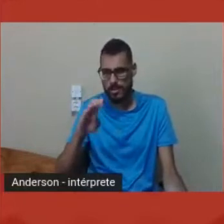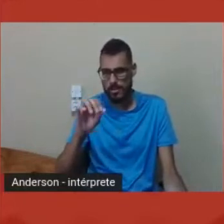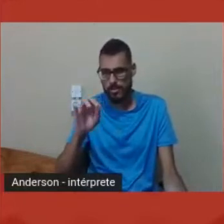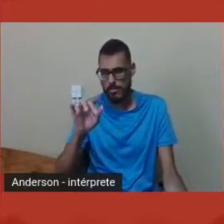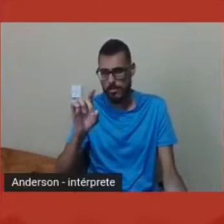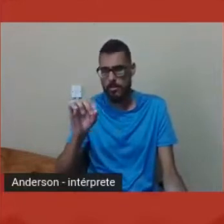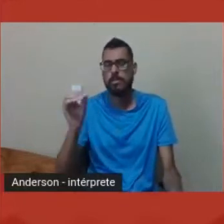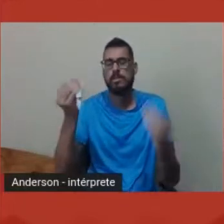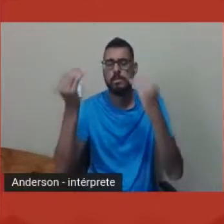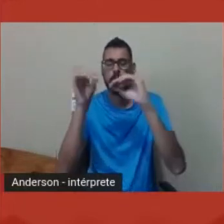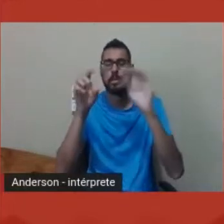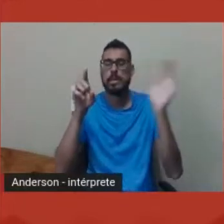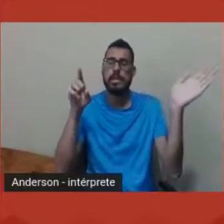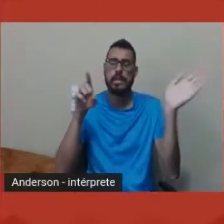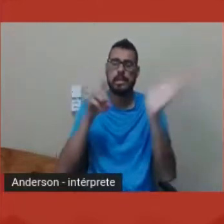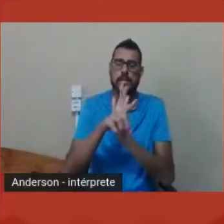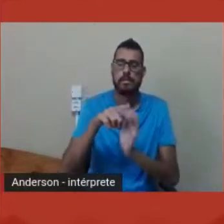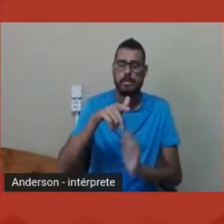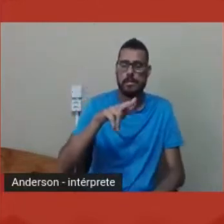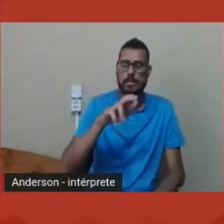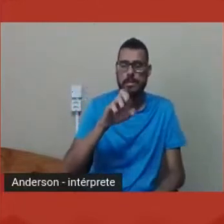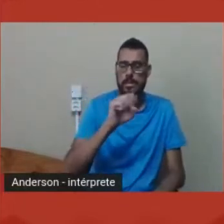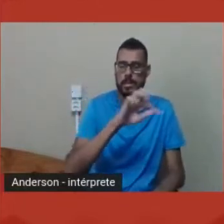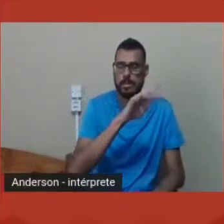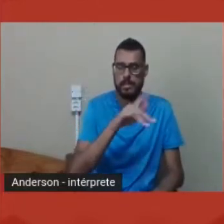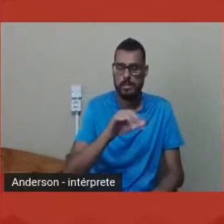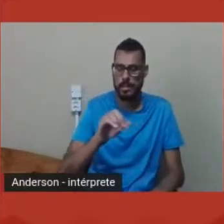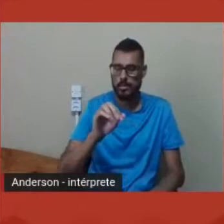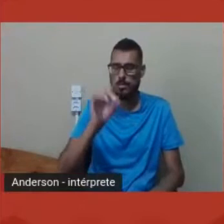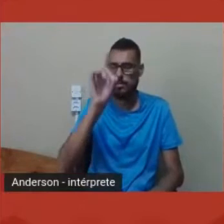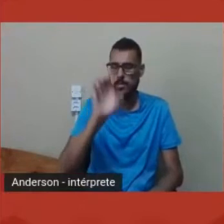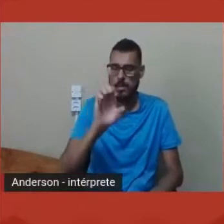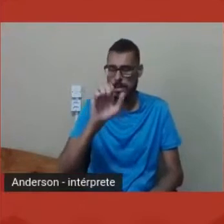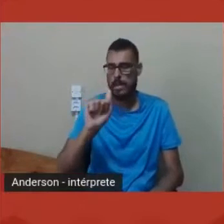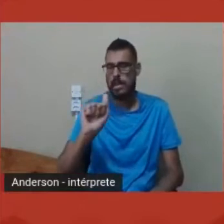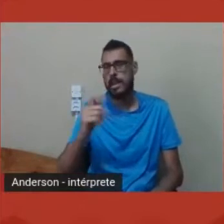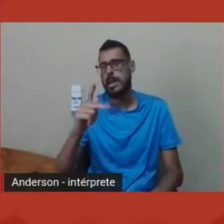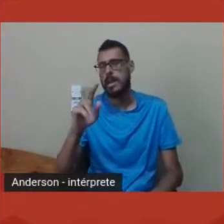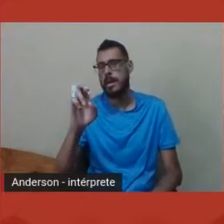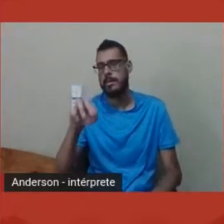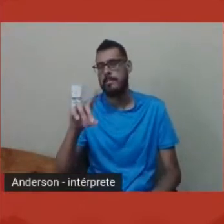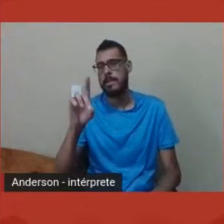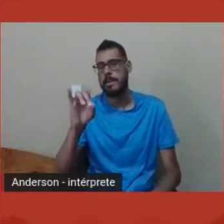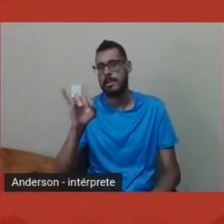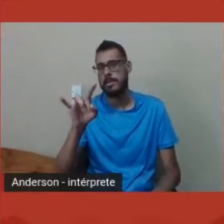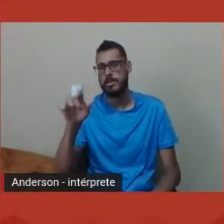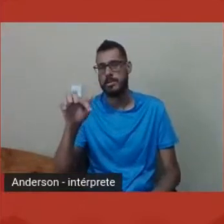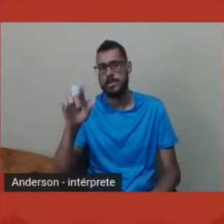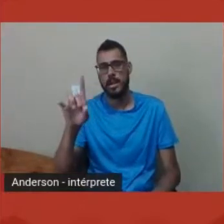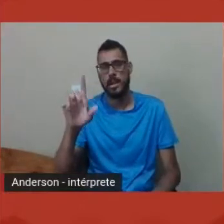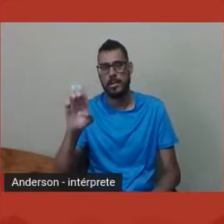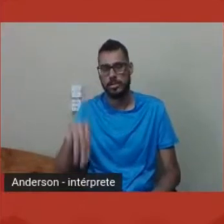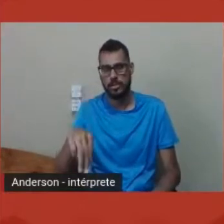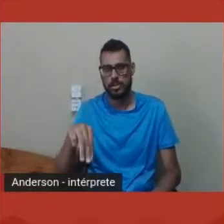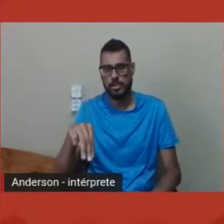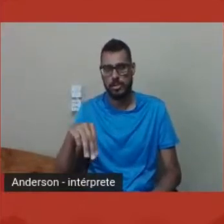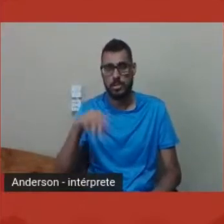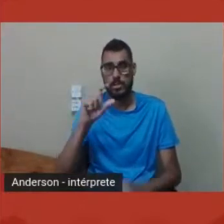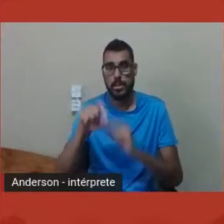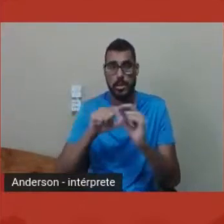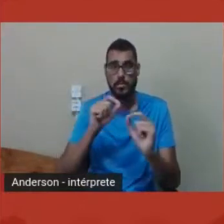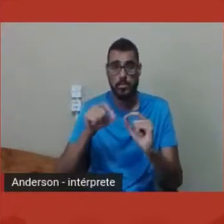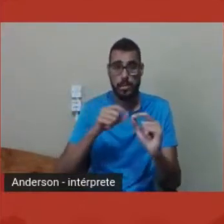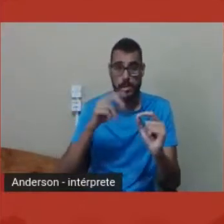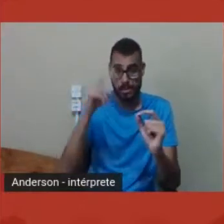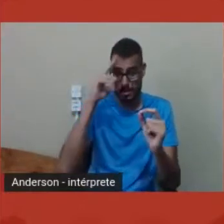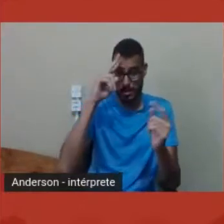questão de aprendizagem essas questões que a Ana está acabando de dizer agora, que é o que todo mundo vai ter que estudar na segunda-feira de